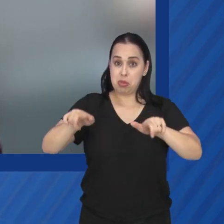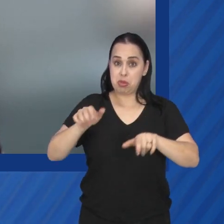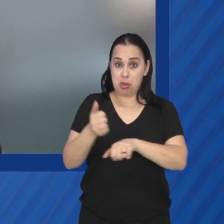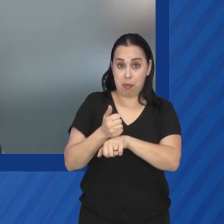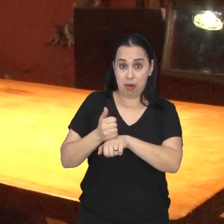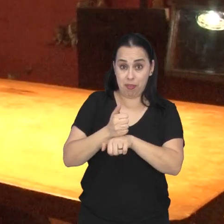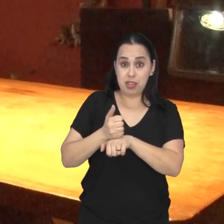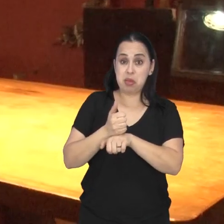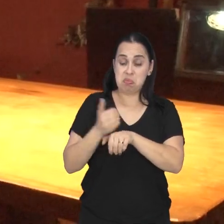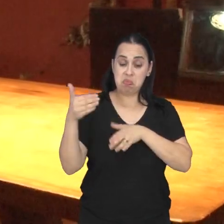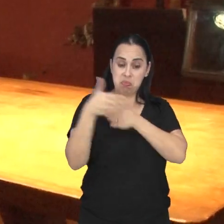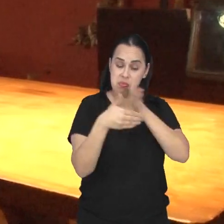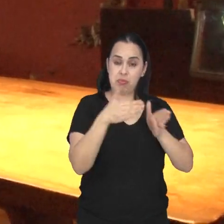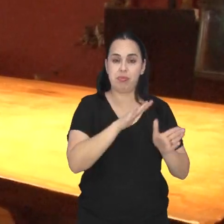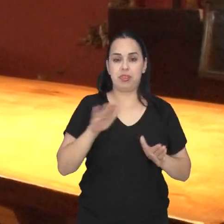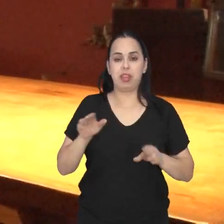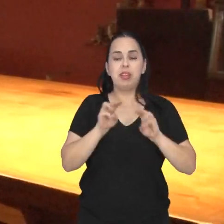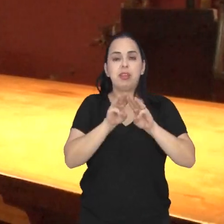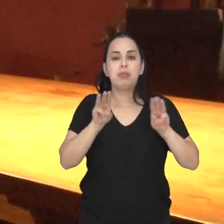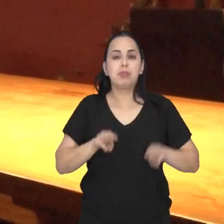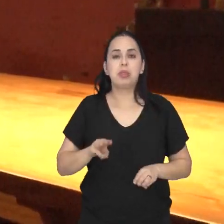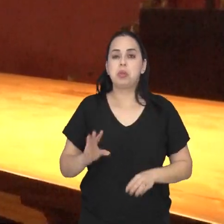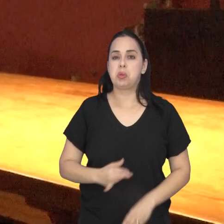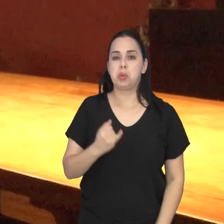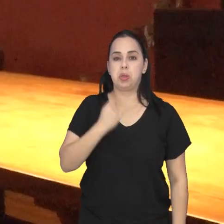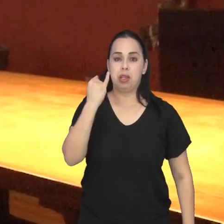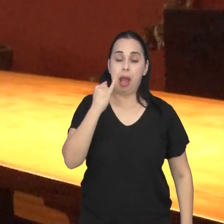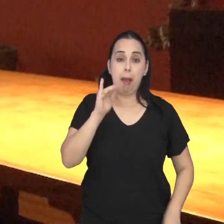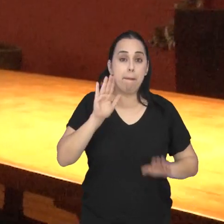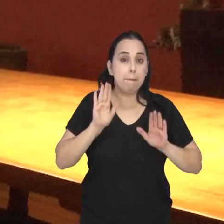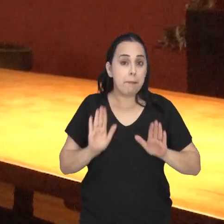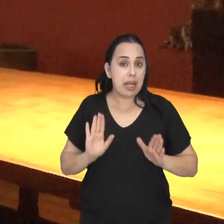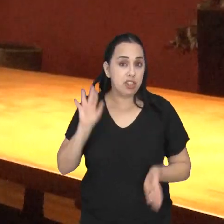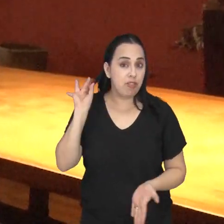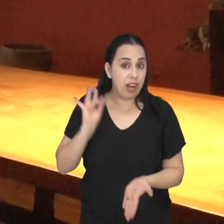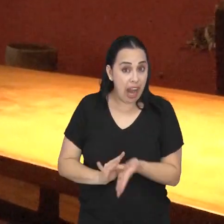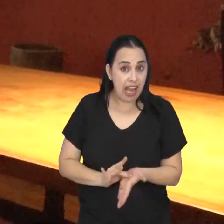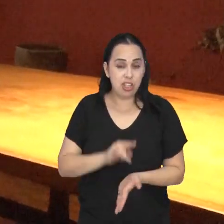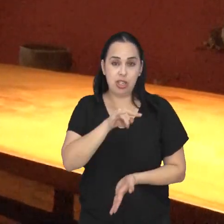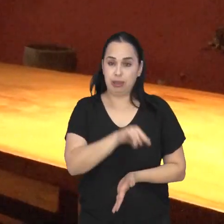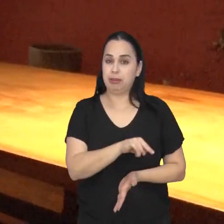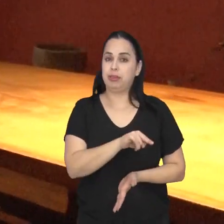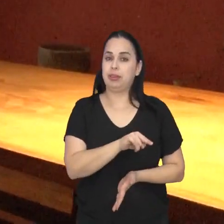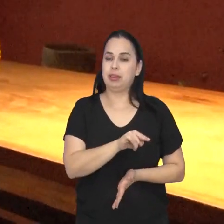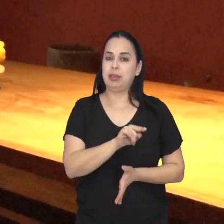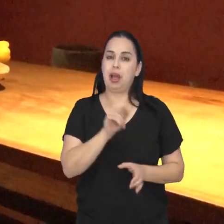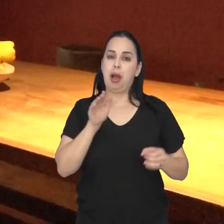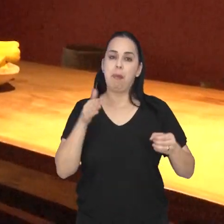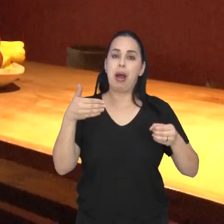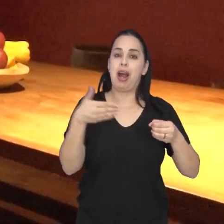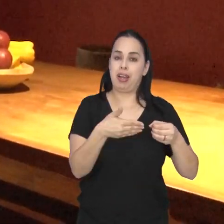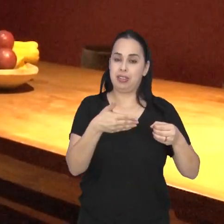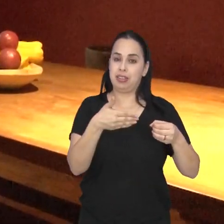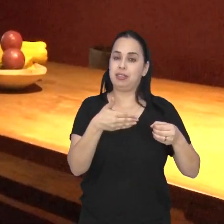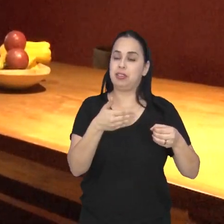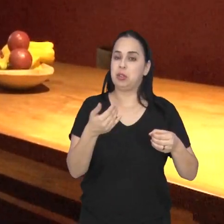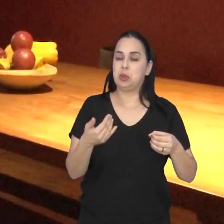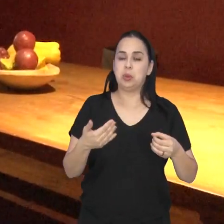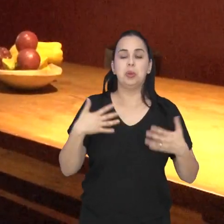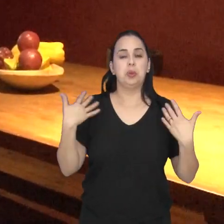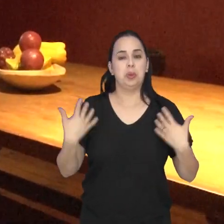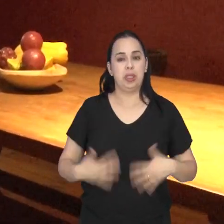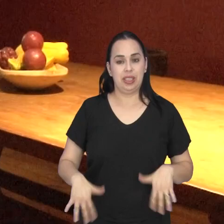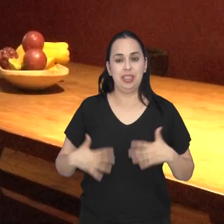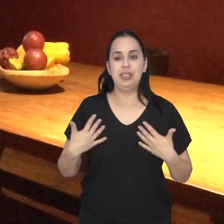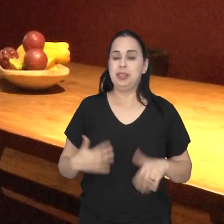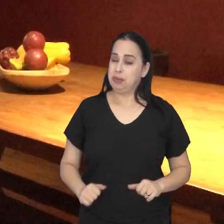nessa região. Todos os museus da nossa cidade são muito importantes, mas o fato do Museu do Folclore ser referência para a